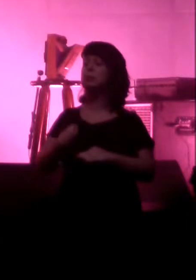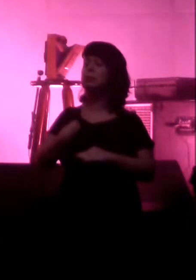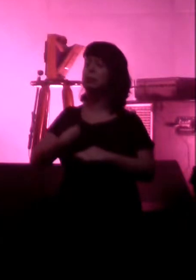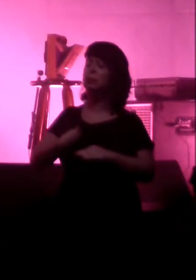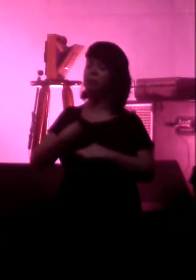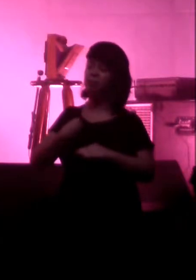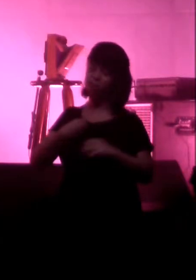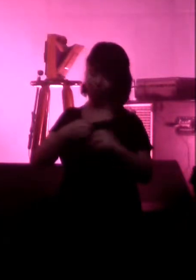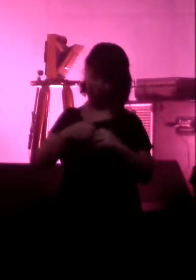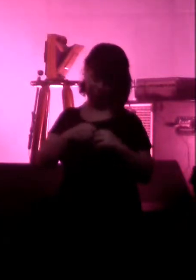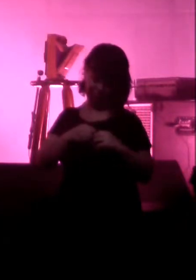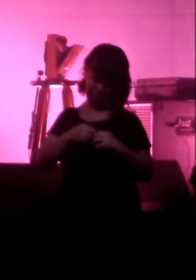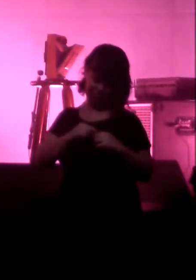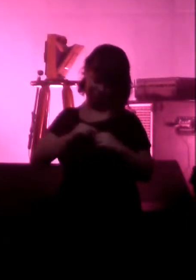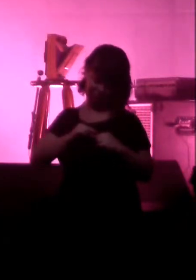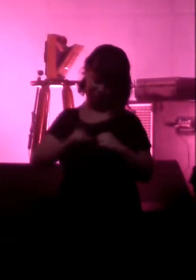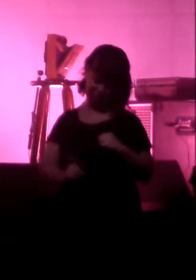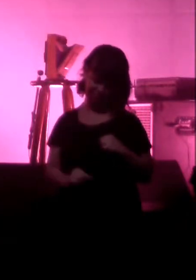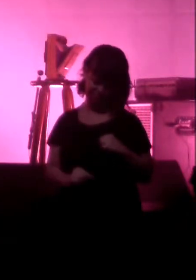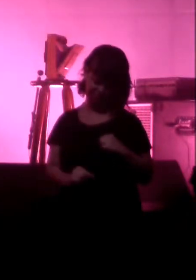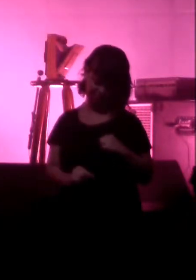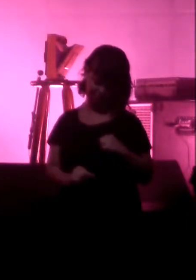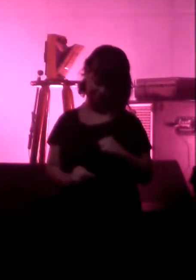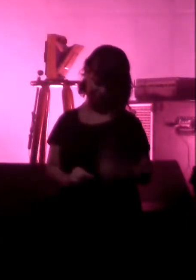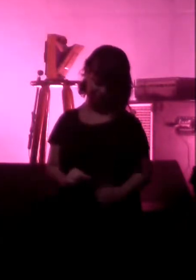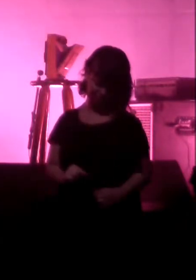morrendo aos poucos.